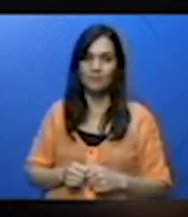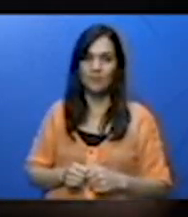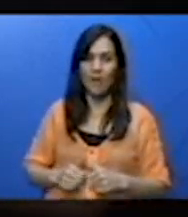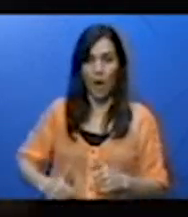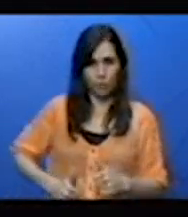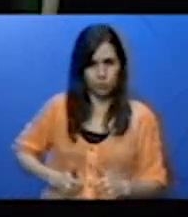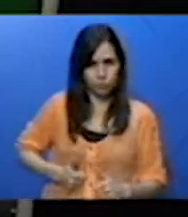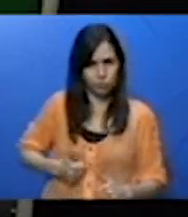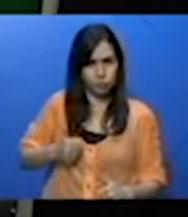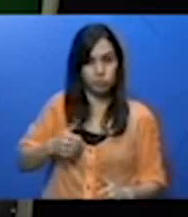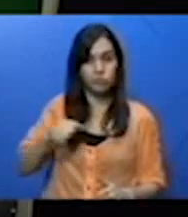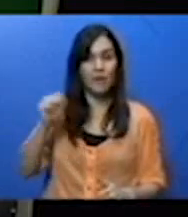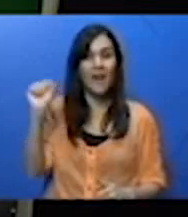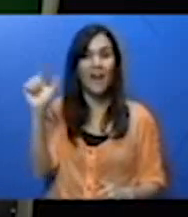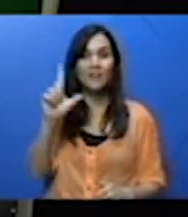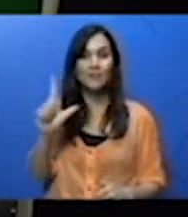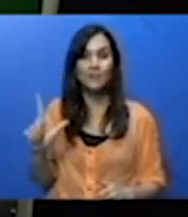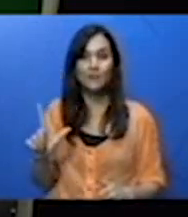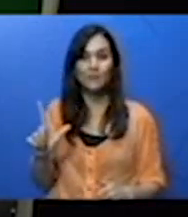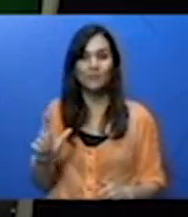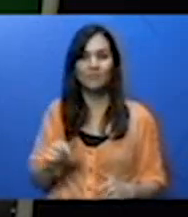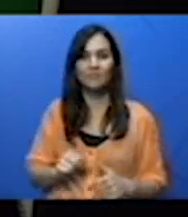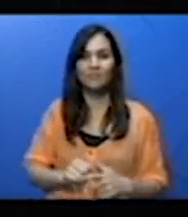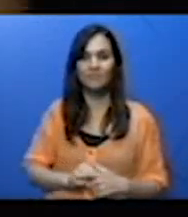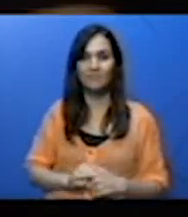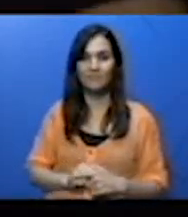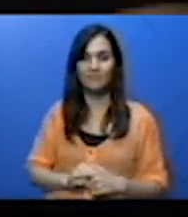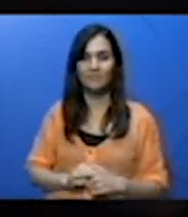Arrogante, azul, bem pertinho.